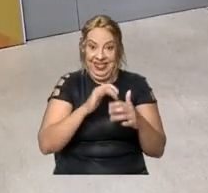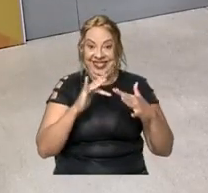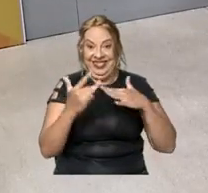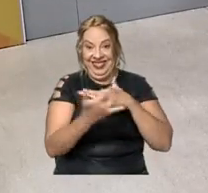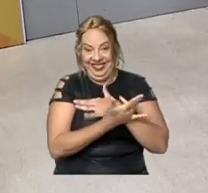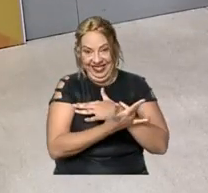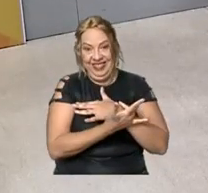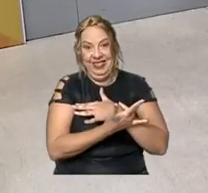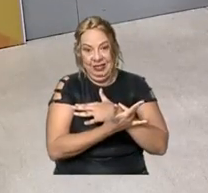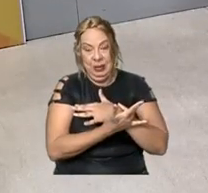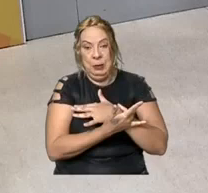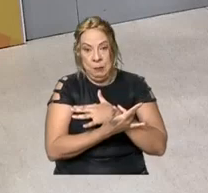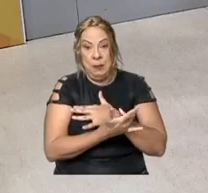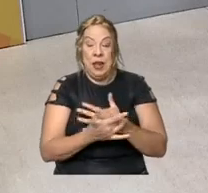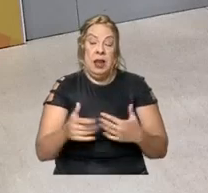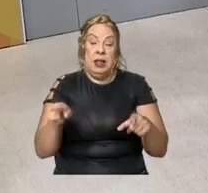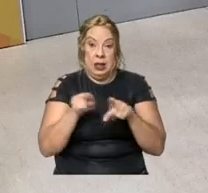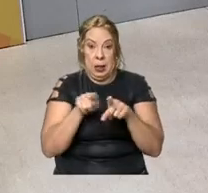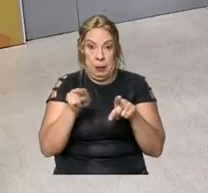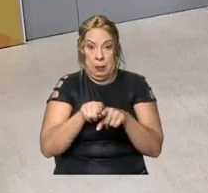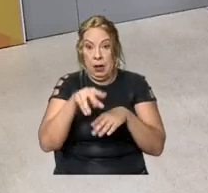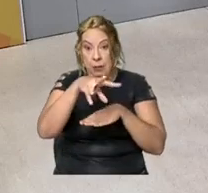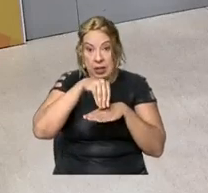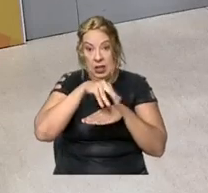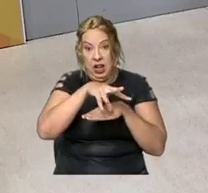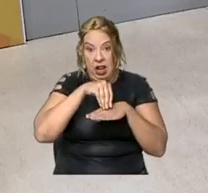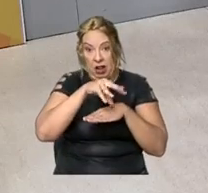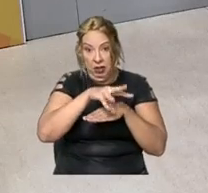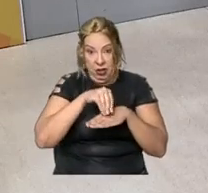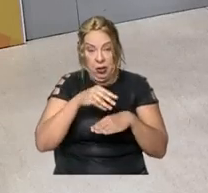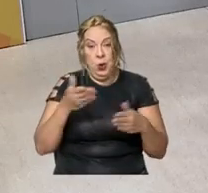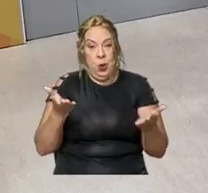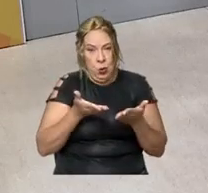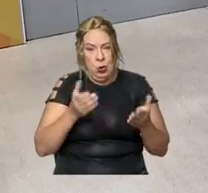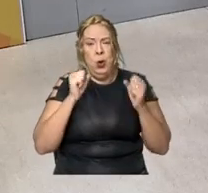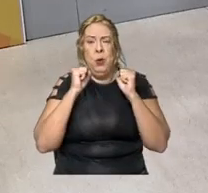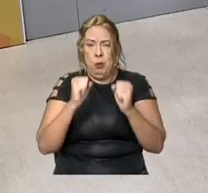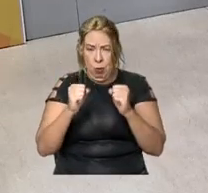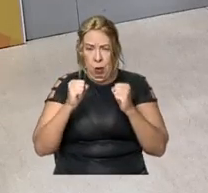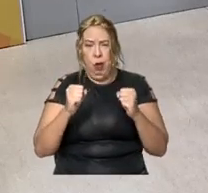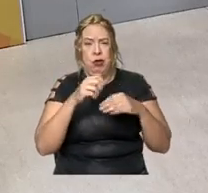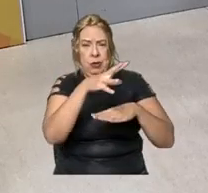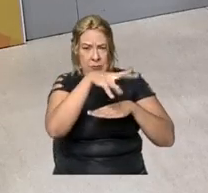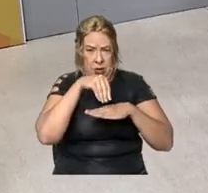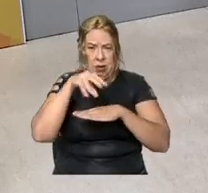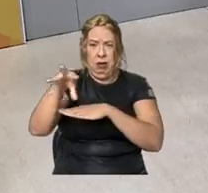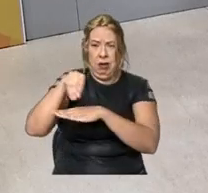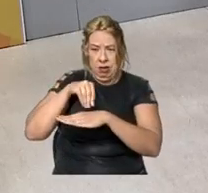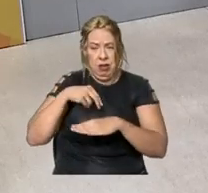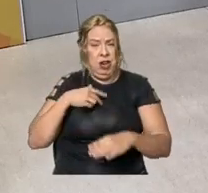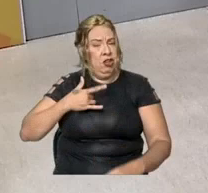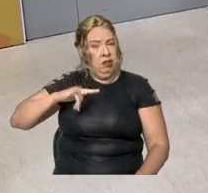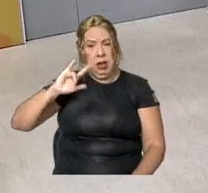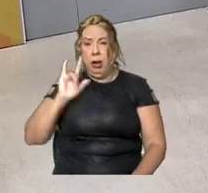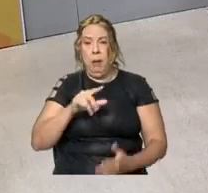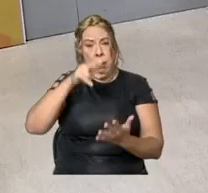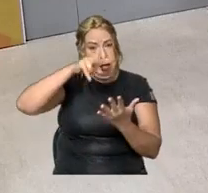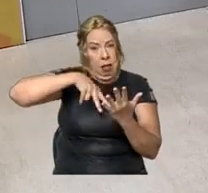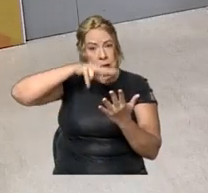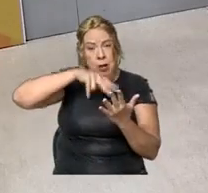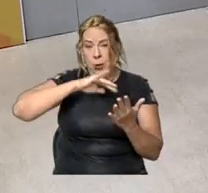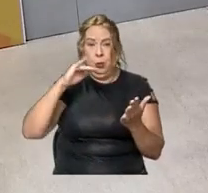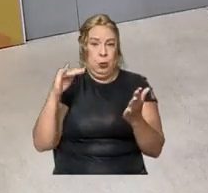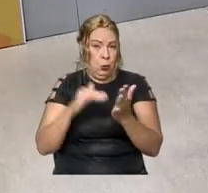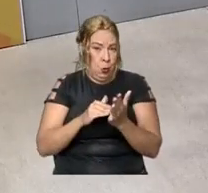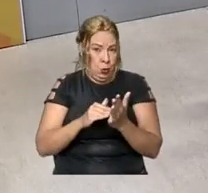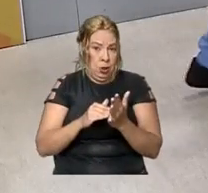redes sociais, né? E já mandando as mensagens pra gente. Pode mandar quantas você quiser, a gente adora ler o carinho de todos vocês.